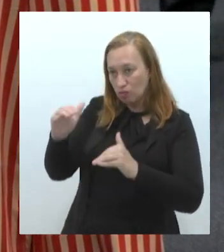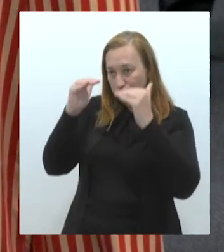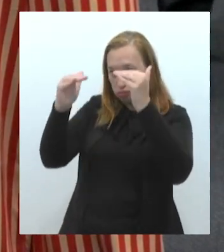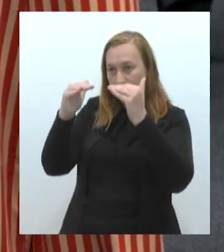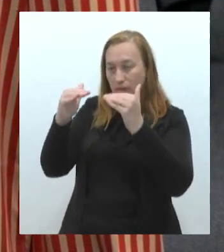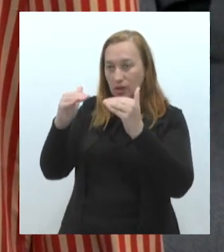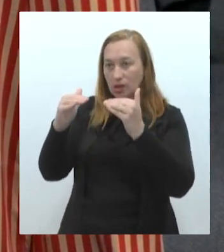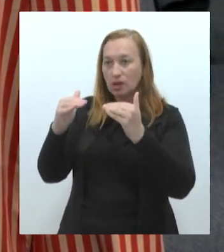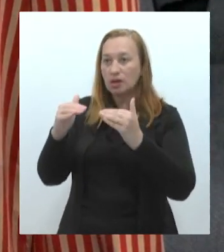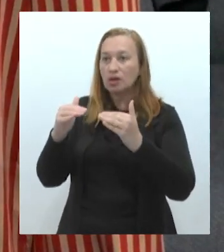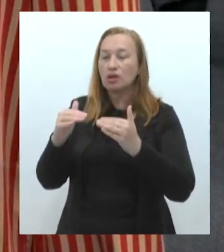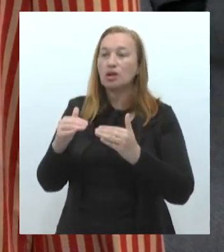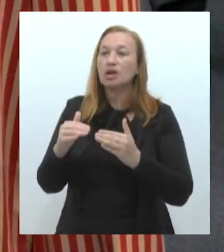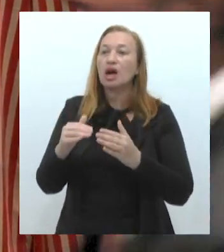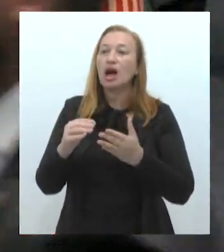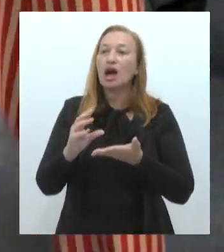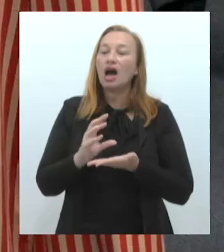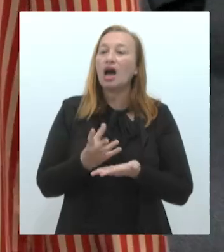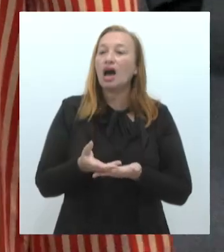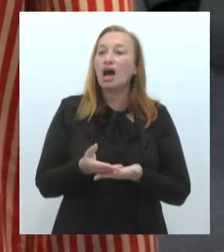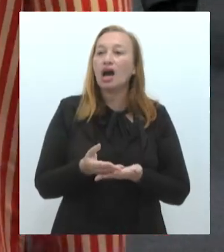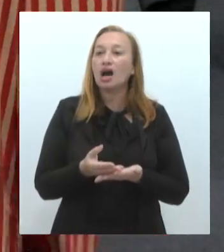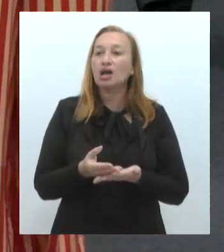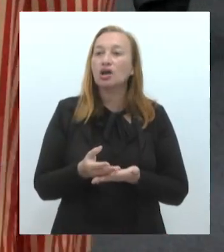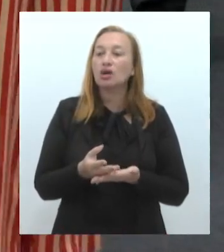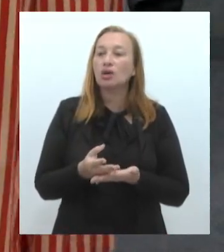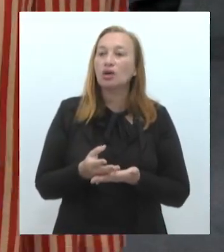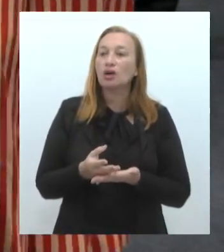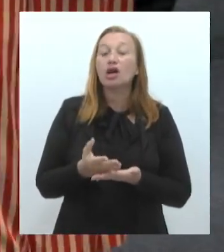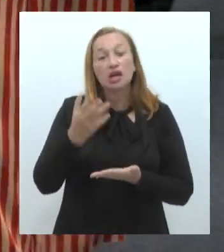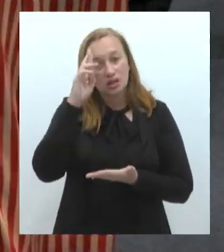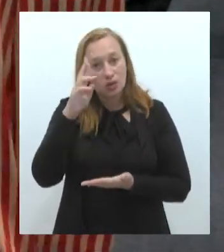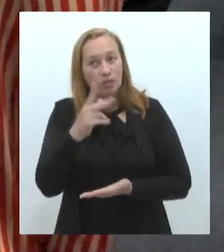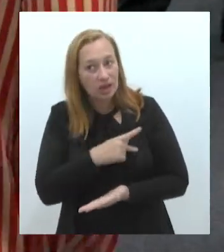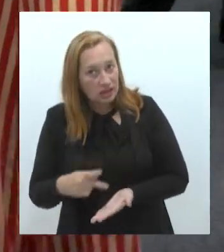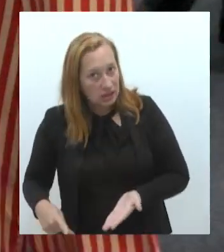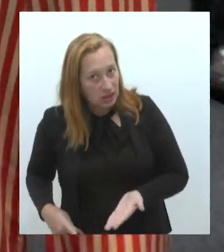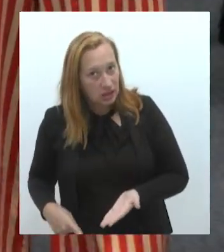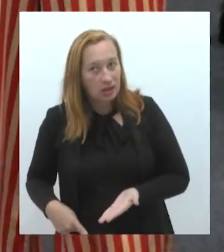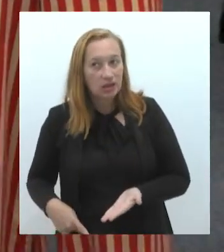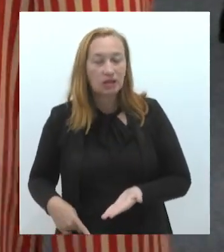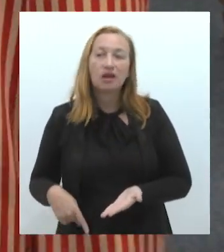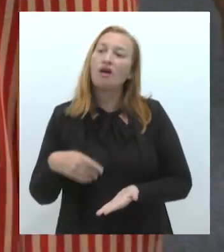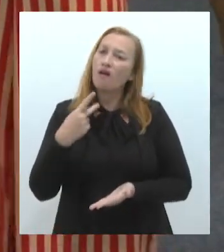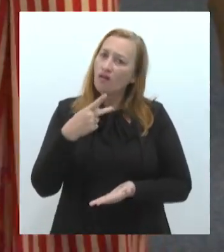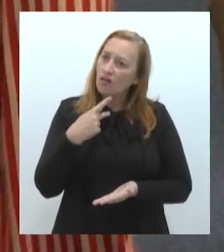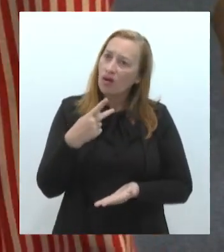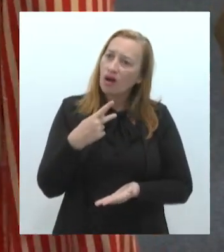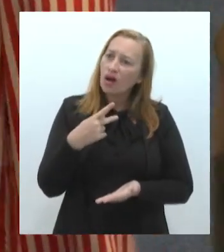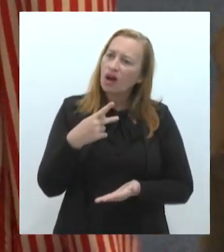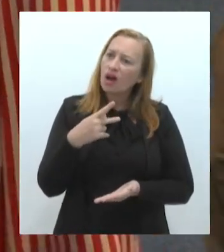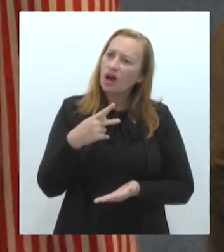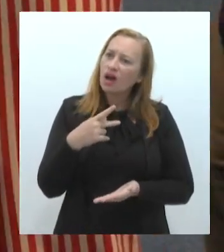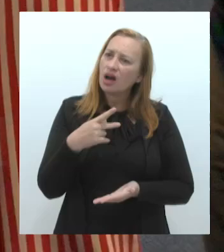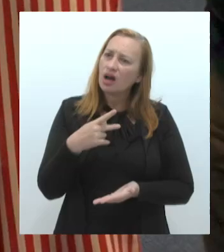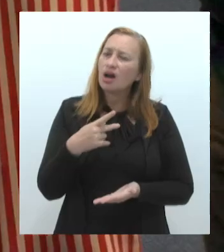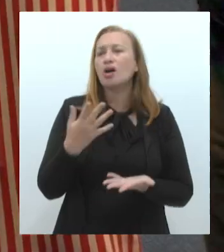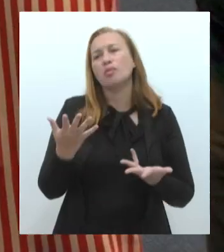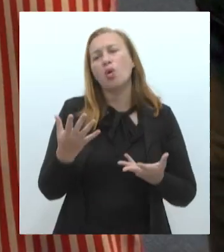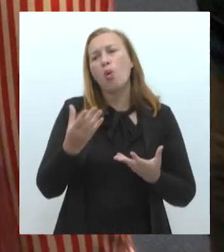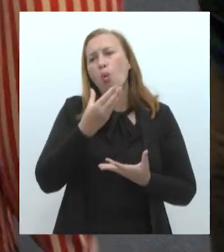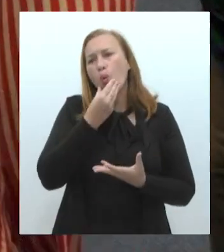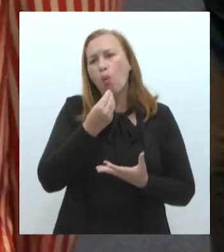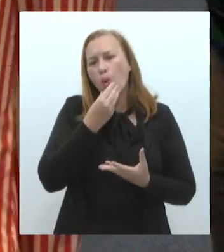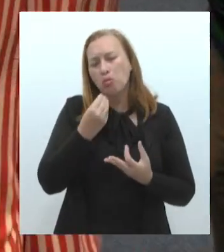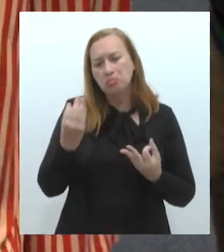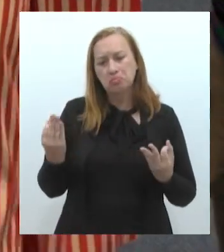a destituição do Rui. Senhor presidente, revoga a destituição do Rui, porque é um cara exemplar.